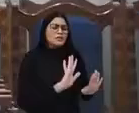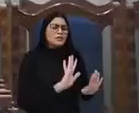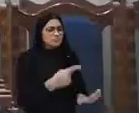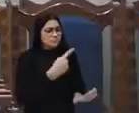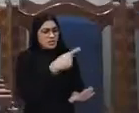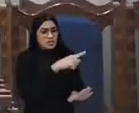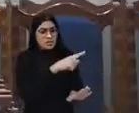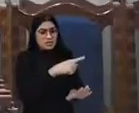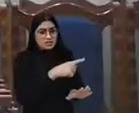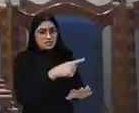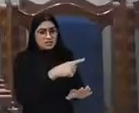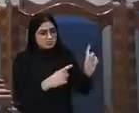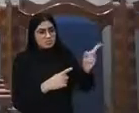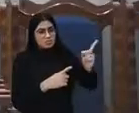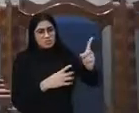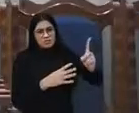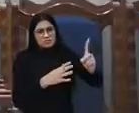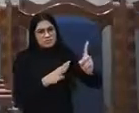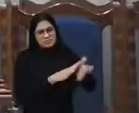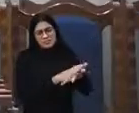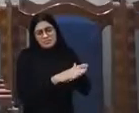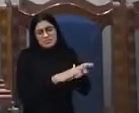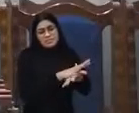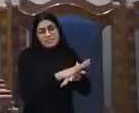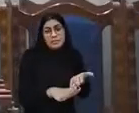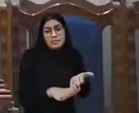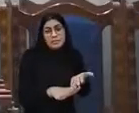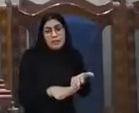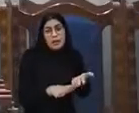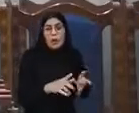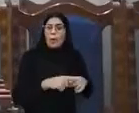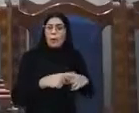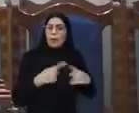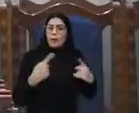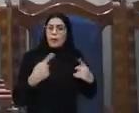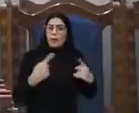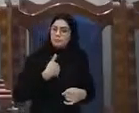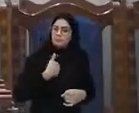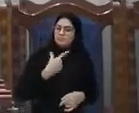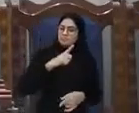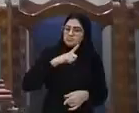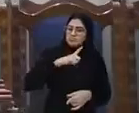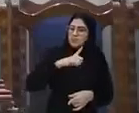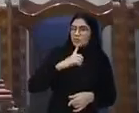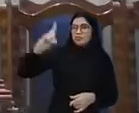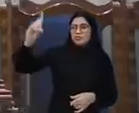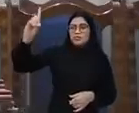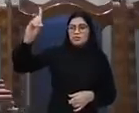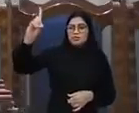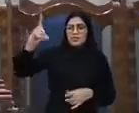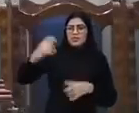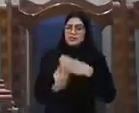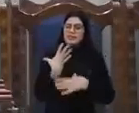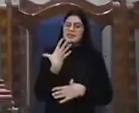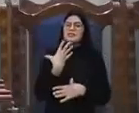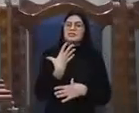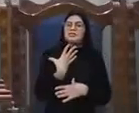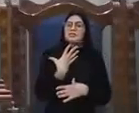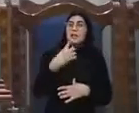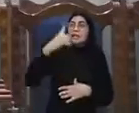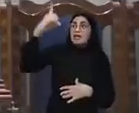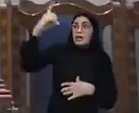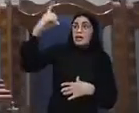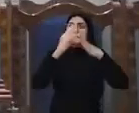estão com nada, ele não faz nada para vocês. Agora eu tenho um Deus, eu tenho um Deus que é criador. Ele